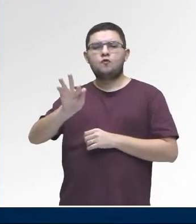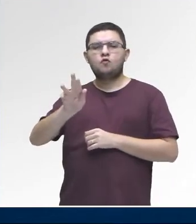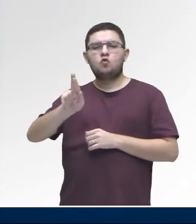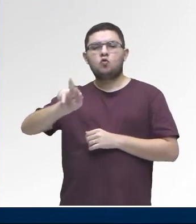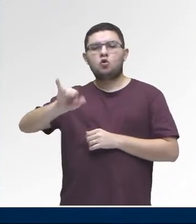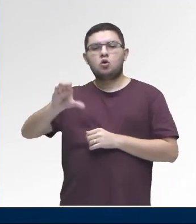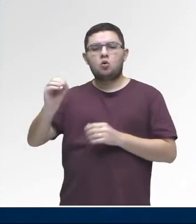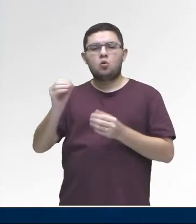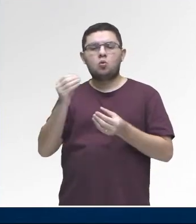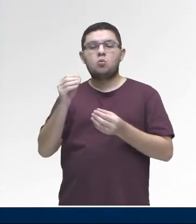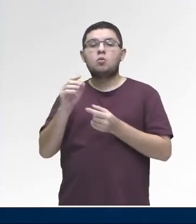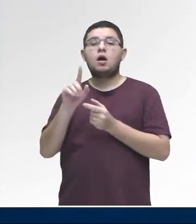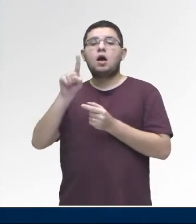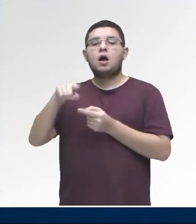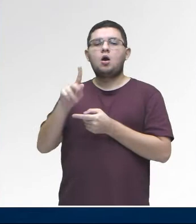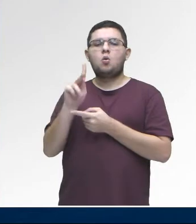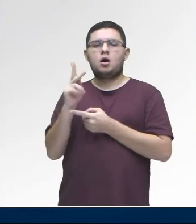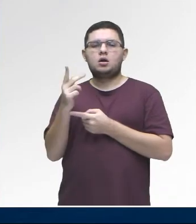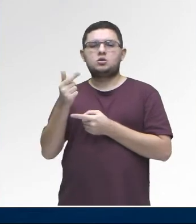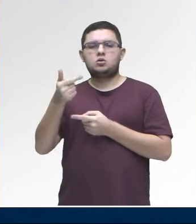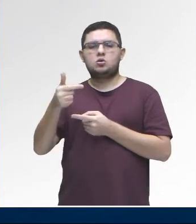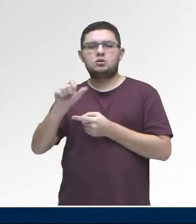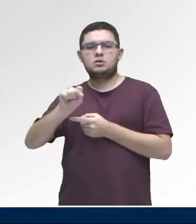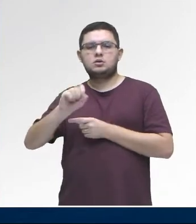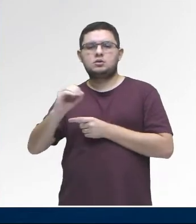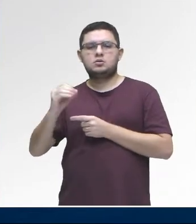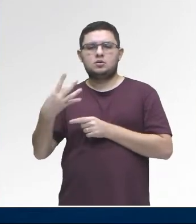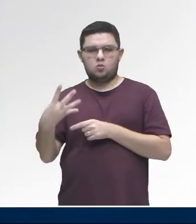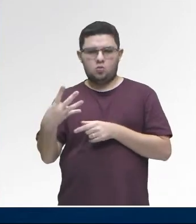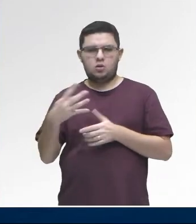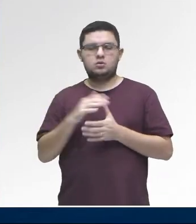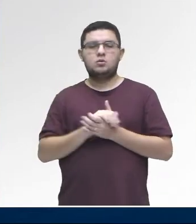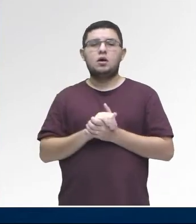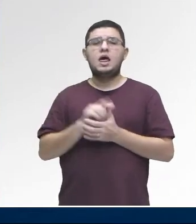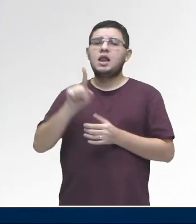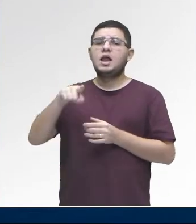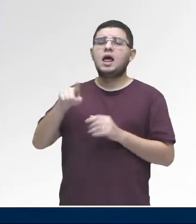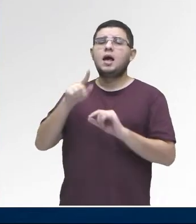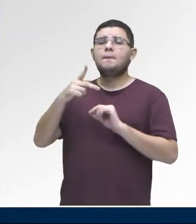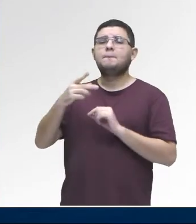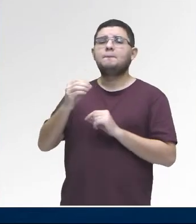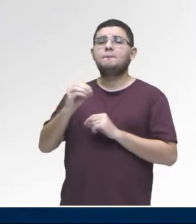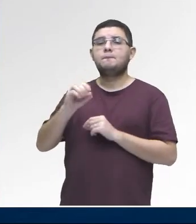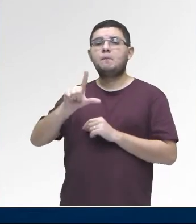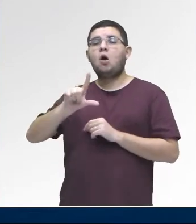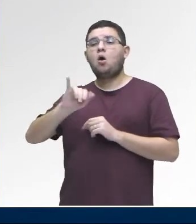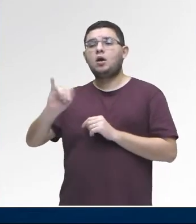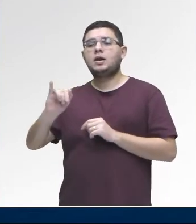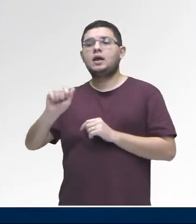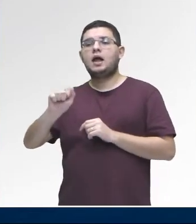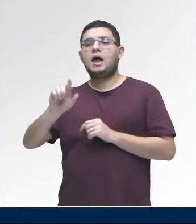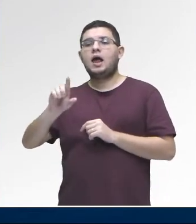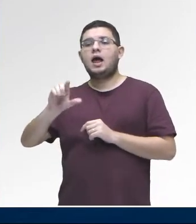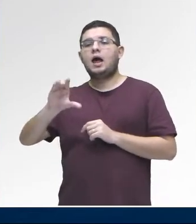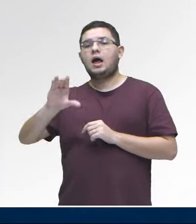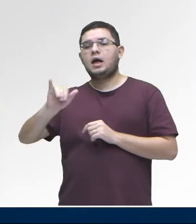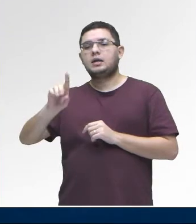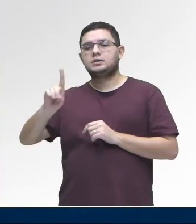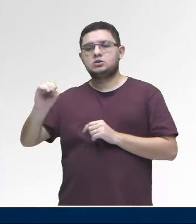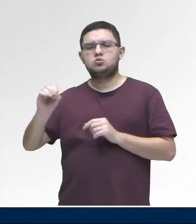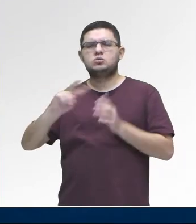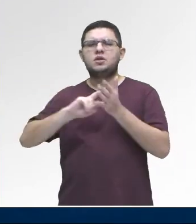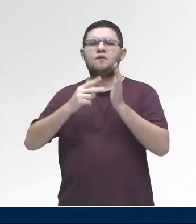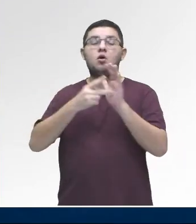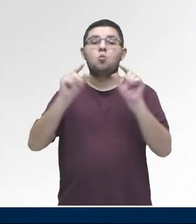ácido sulfúrico, ele é poliácido. O que significa isso, professor? Um poliácido é